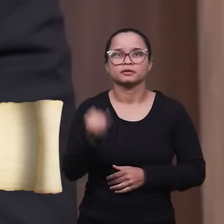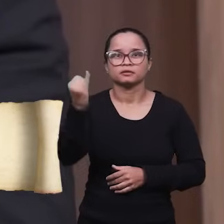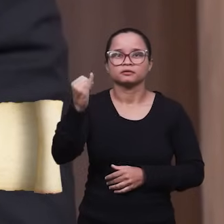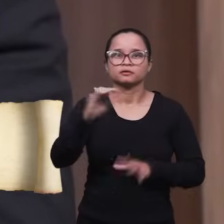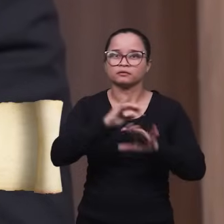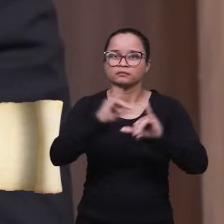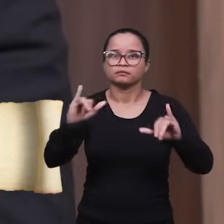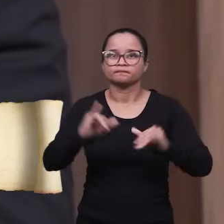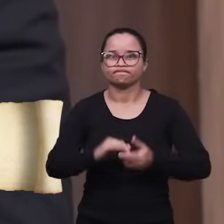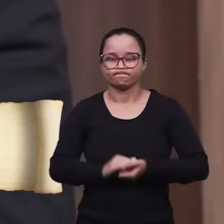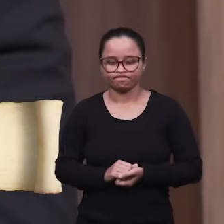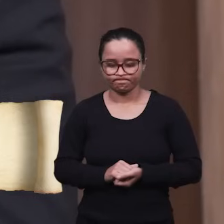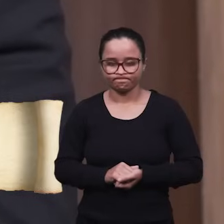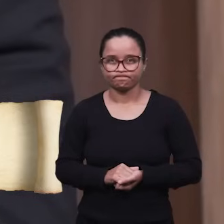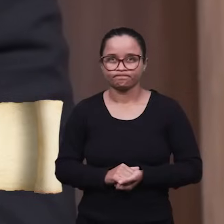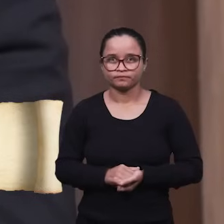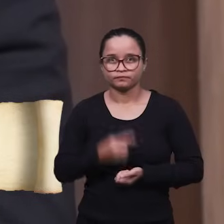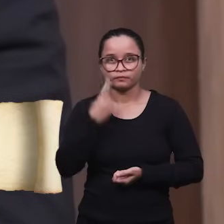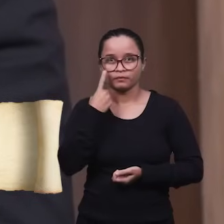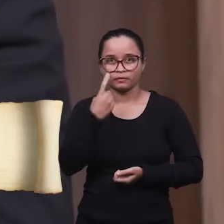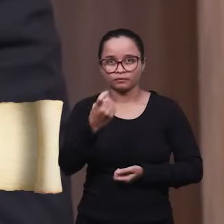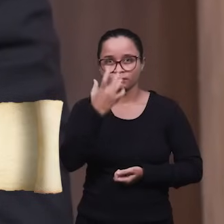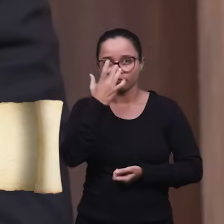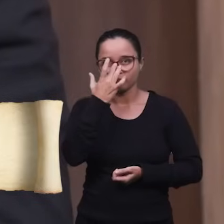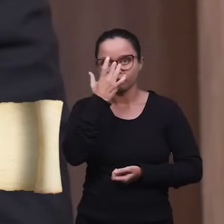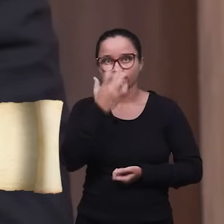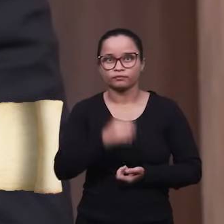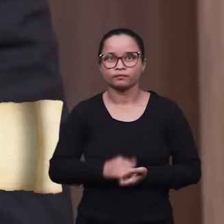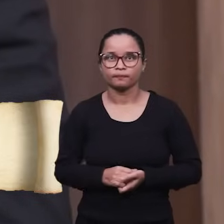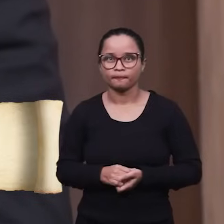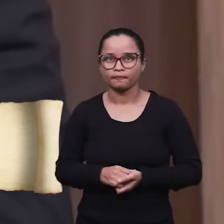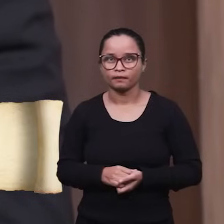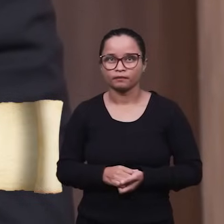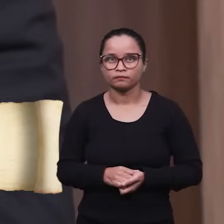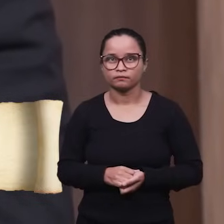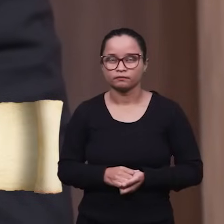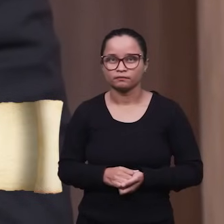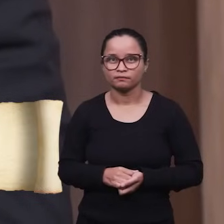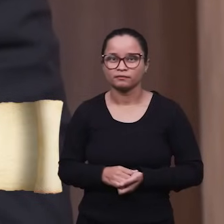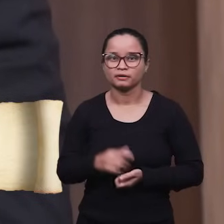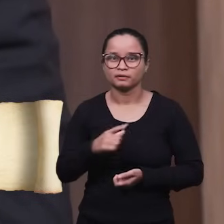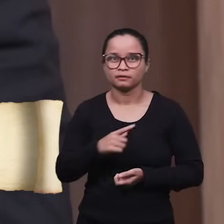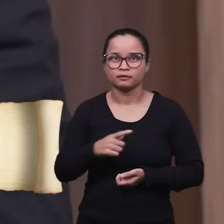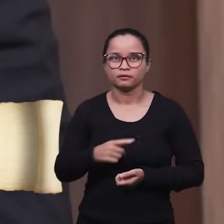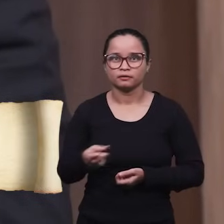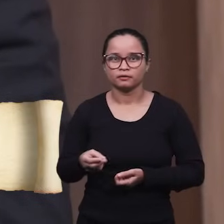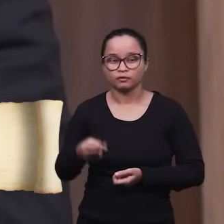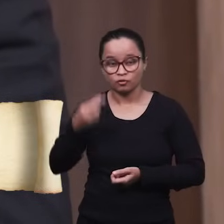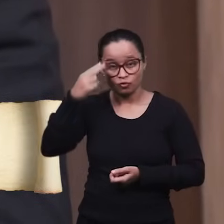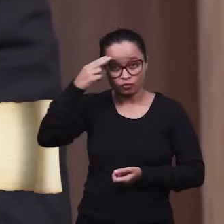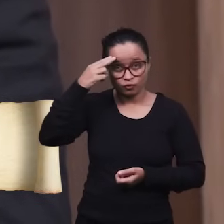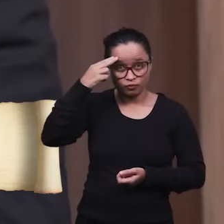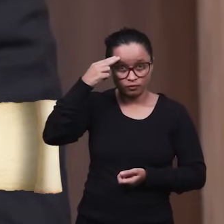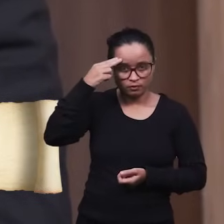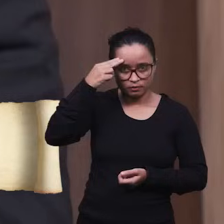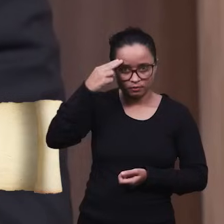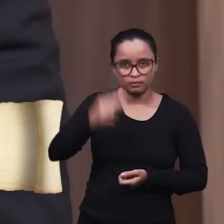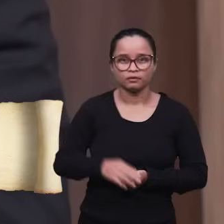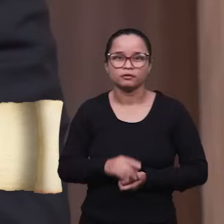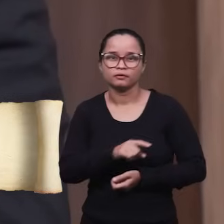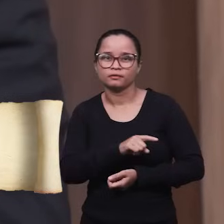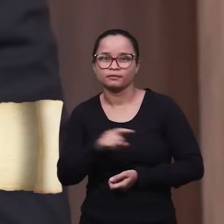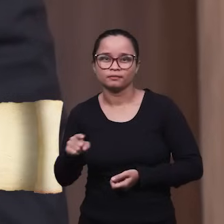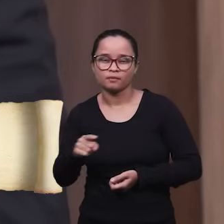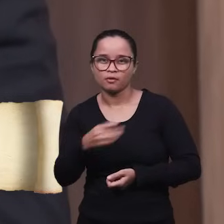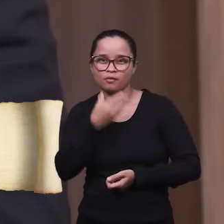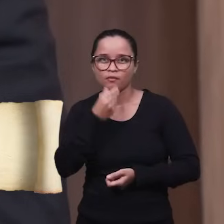definido. Interessante ali que, apesar do sonho que Paulo teve de um homem